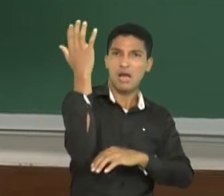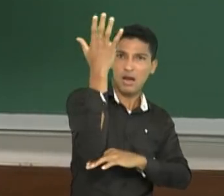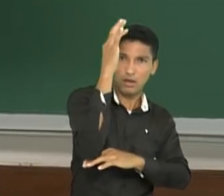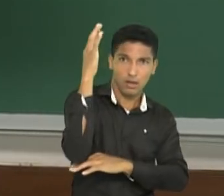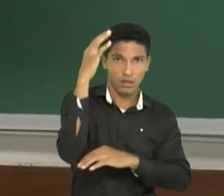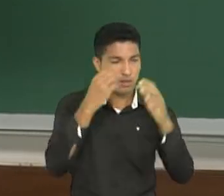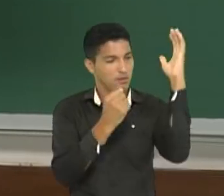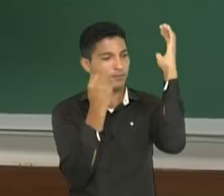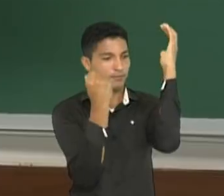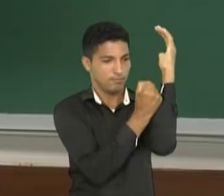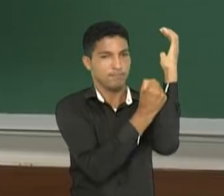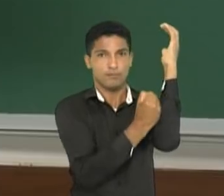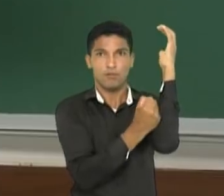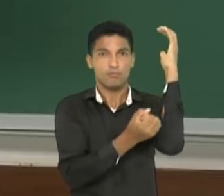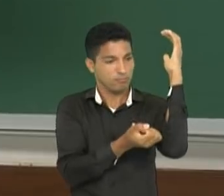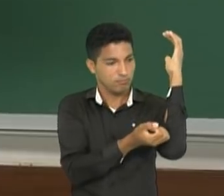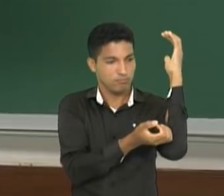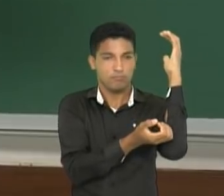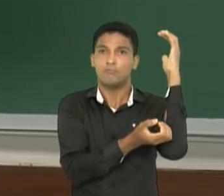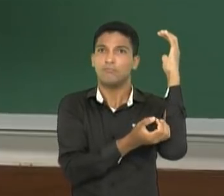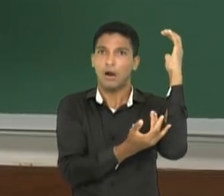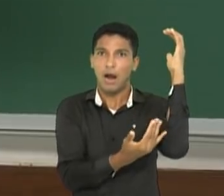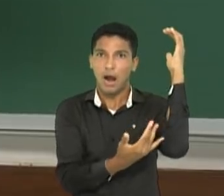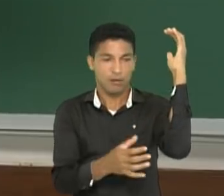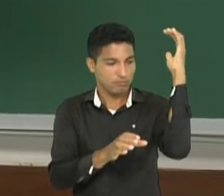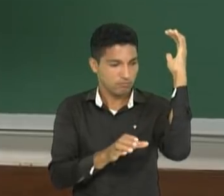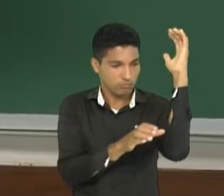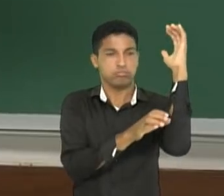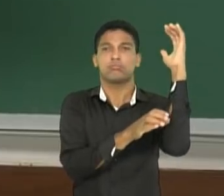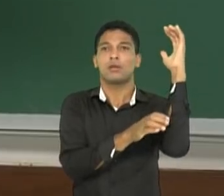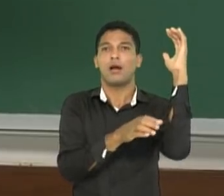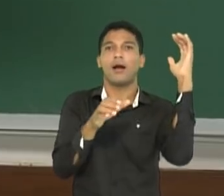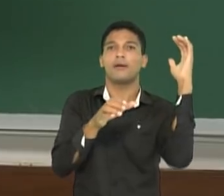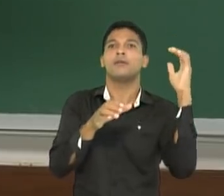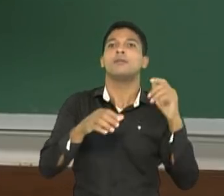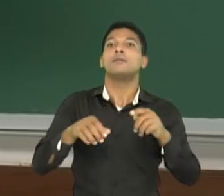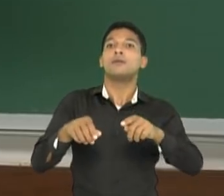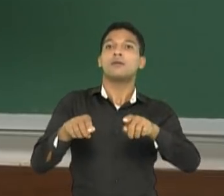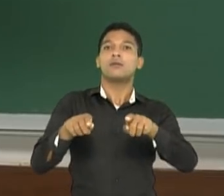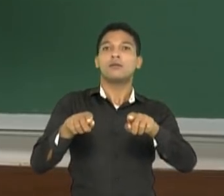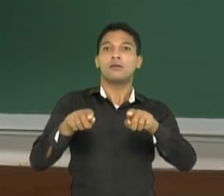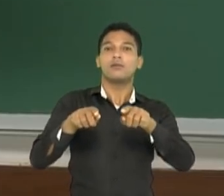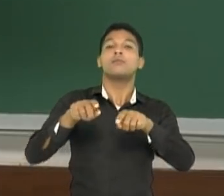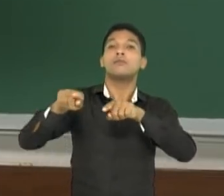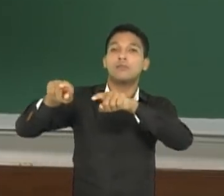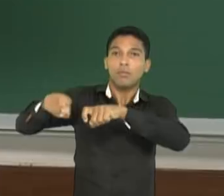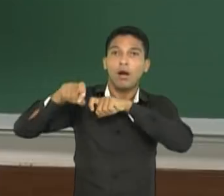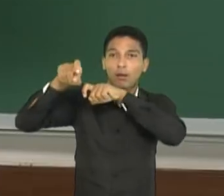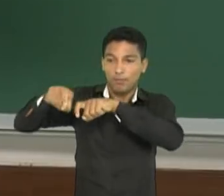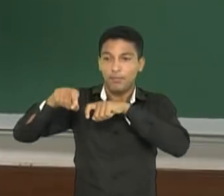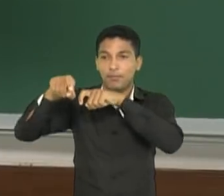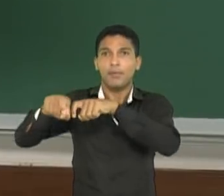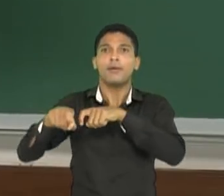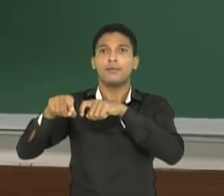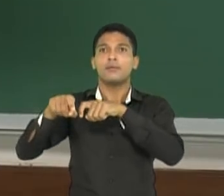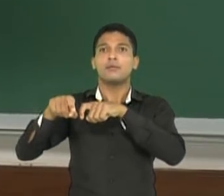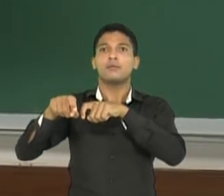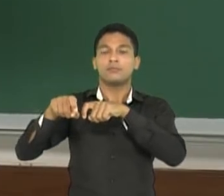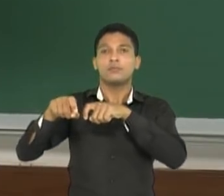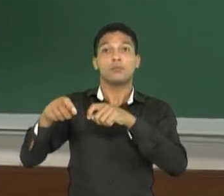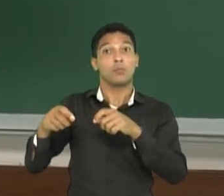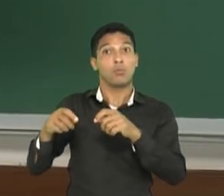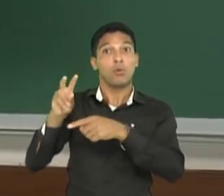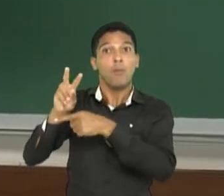economia da região. A agricultura, o cultivo de vegetais, né? E a pecuária, que é a criação de animais.